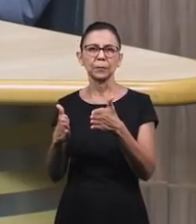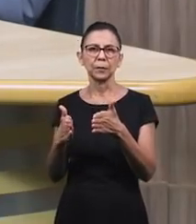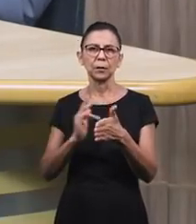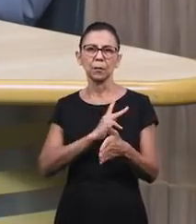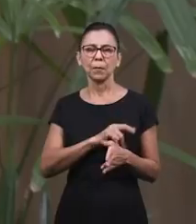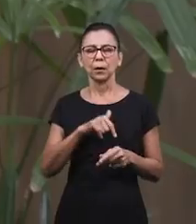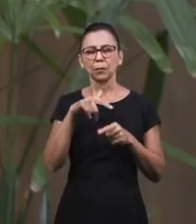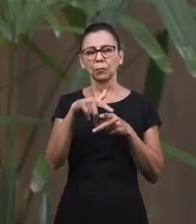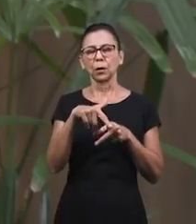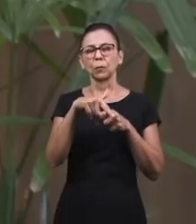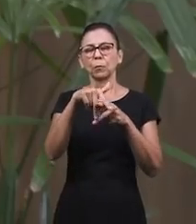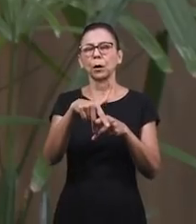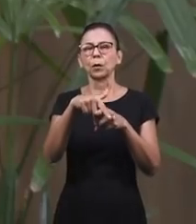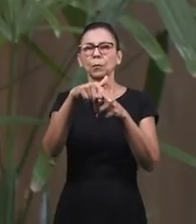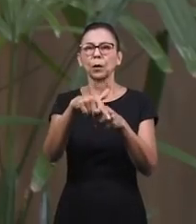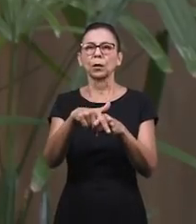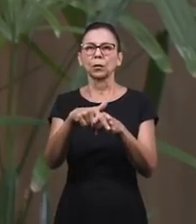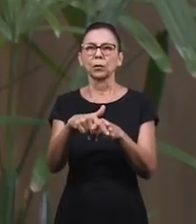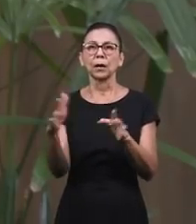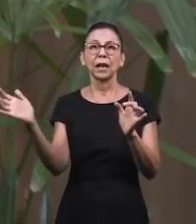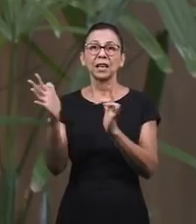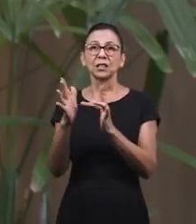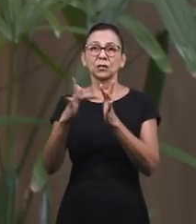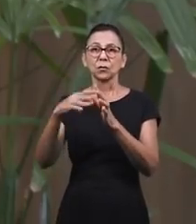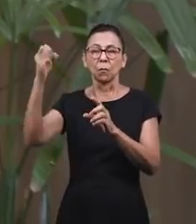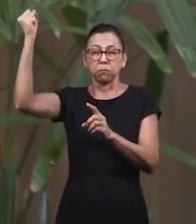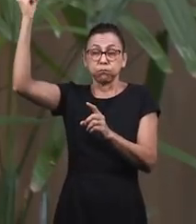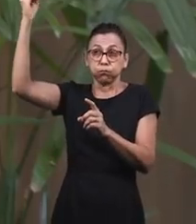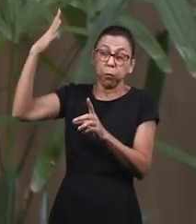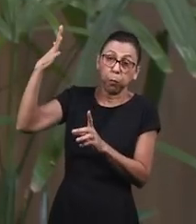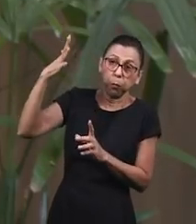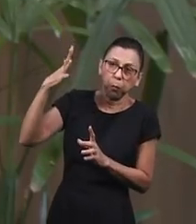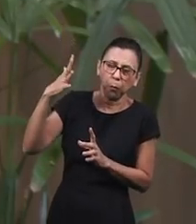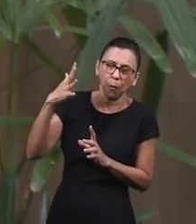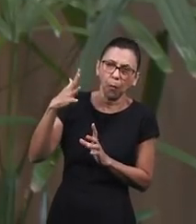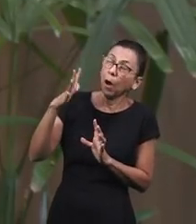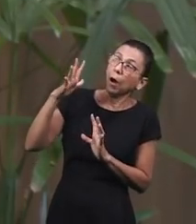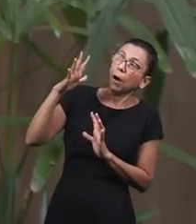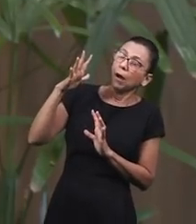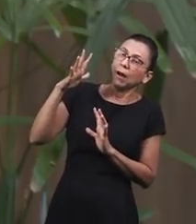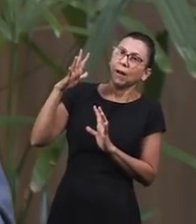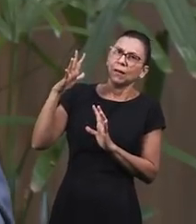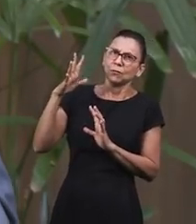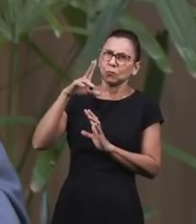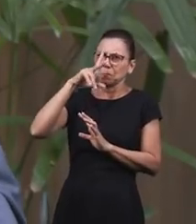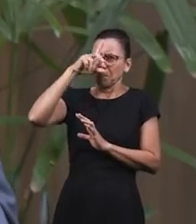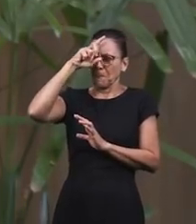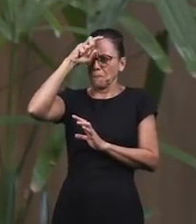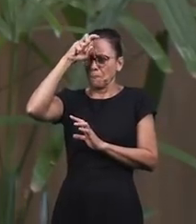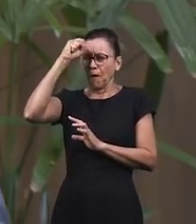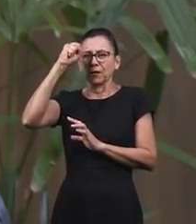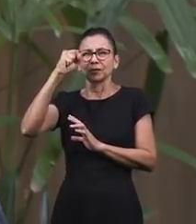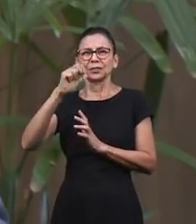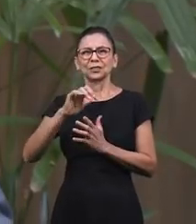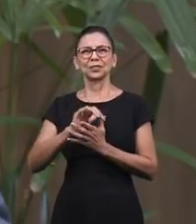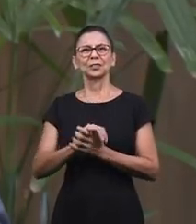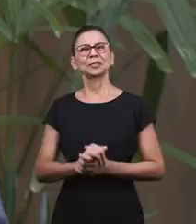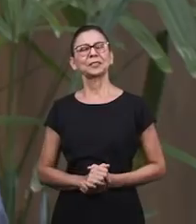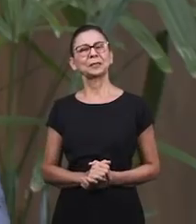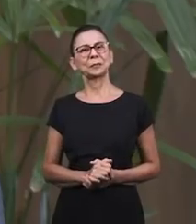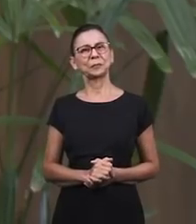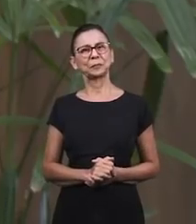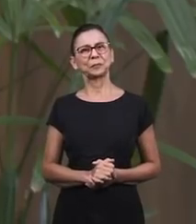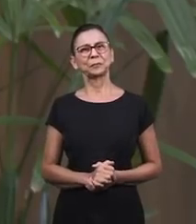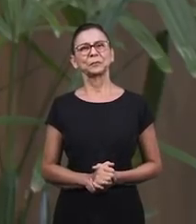o caminho de Paulo, agora ele está em outro caminho. Agora ele está no caminho que é Jesus, que é o caminho que o Pai mostrou. Aí você vê a figura do Pai também.